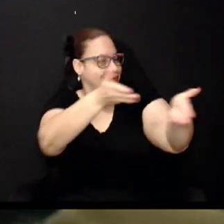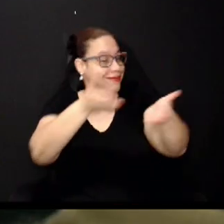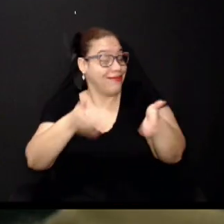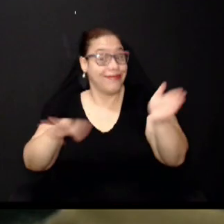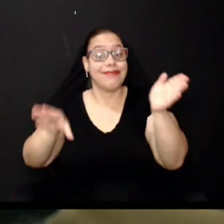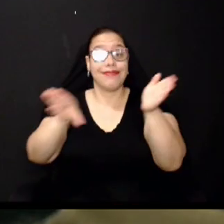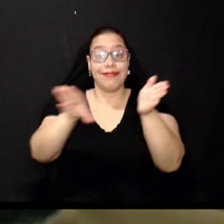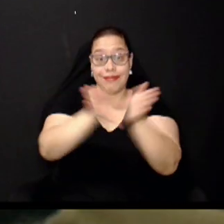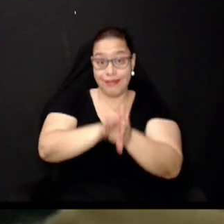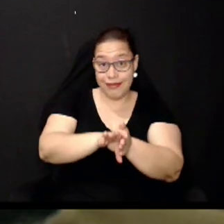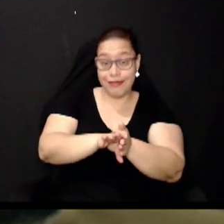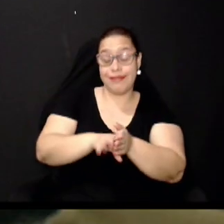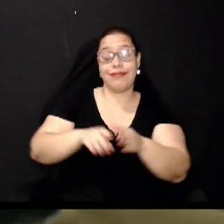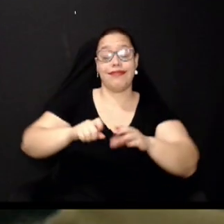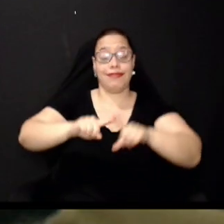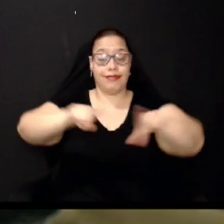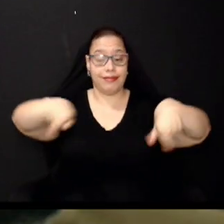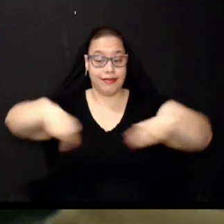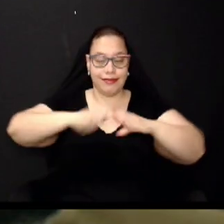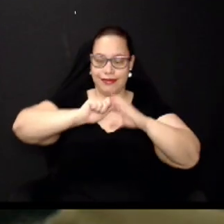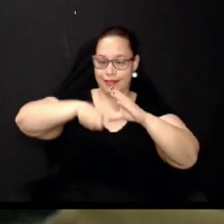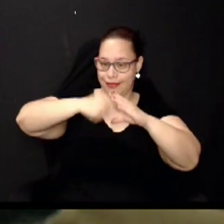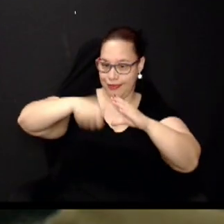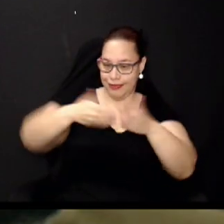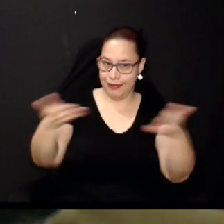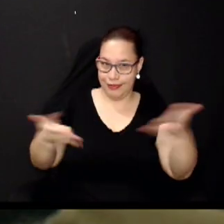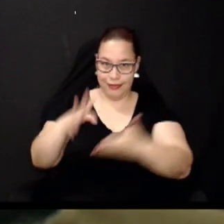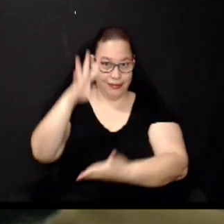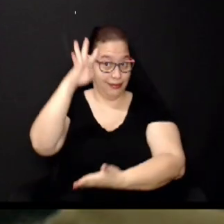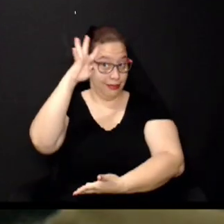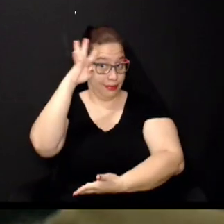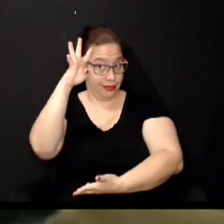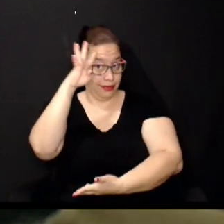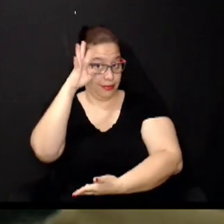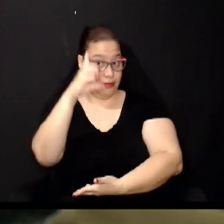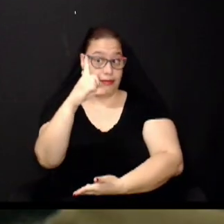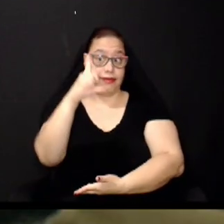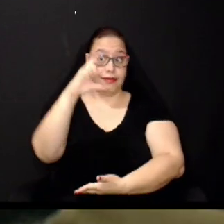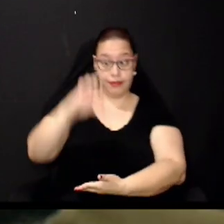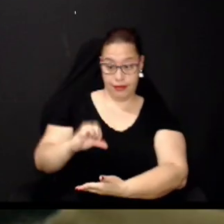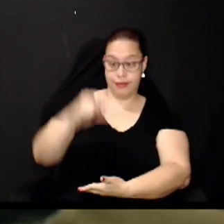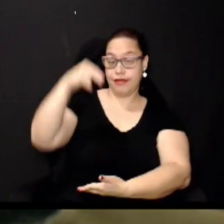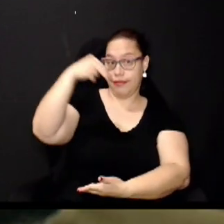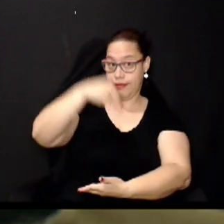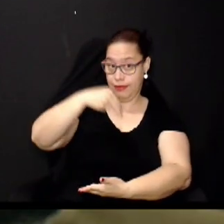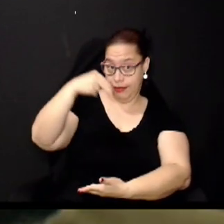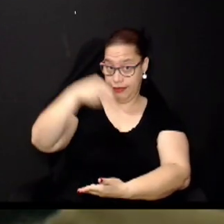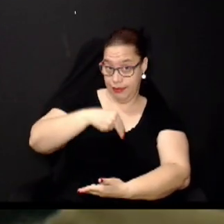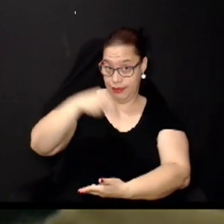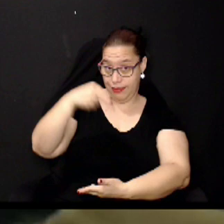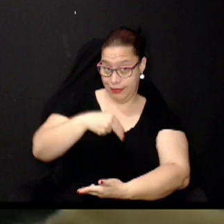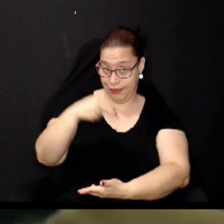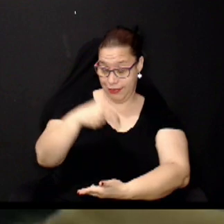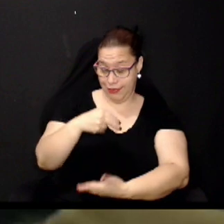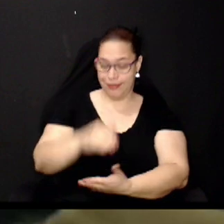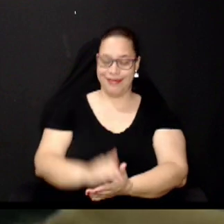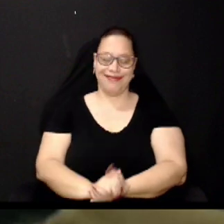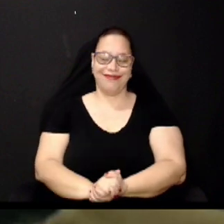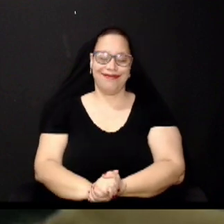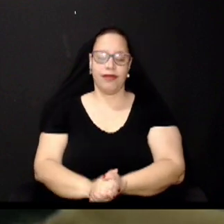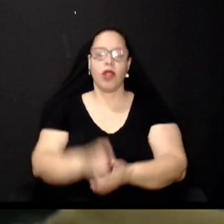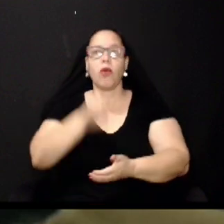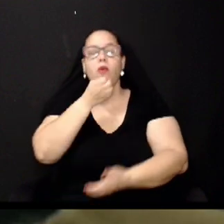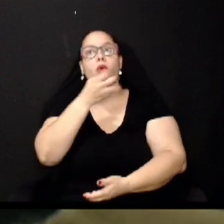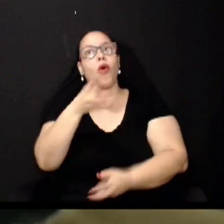nosso Estúdio Câmara. Hoje, quarta-feira, dia 19 de novembro, metade da semana. Bom, o assunto do